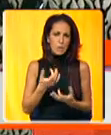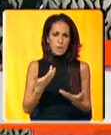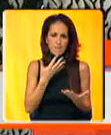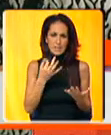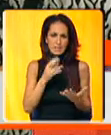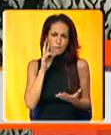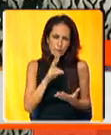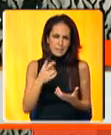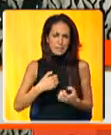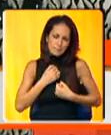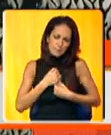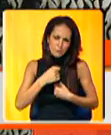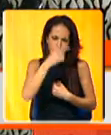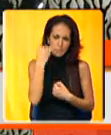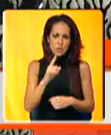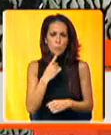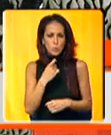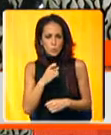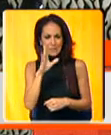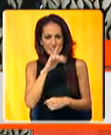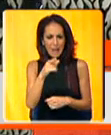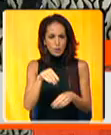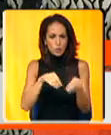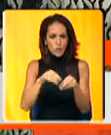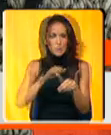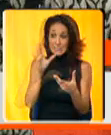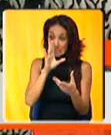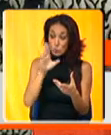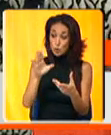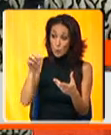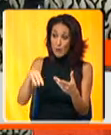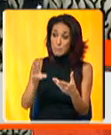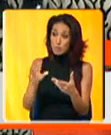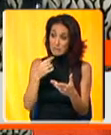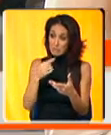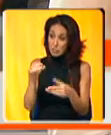eu não posso negar. Mas eu chego-me a perguntar até que ponto ela também não está a jogar contra ele. Já